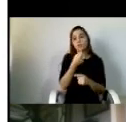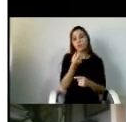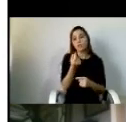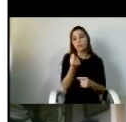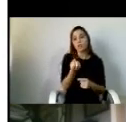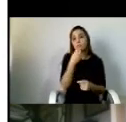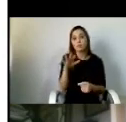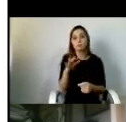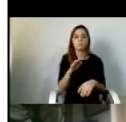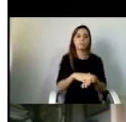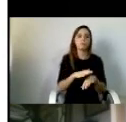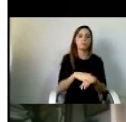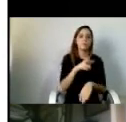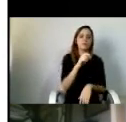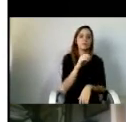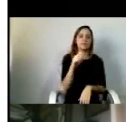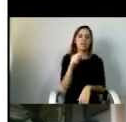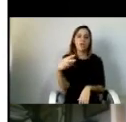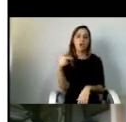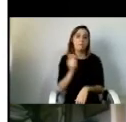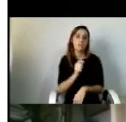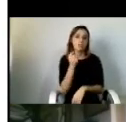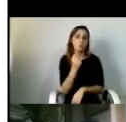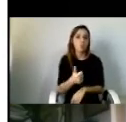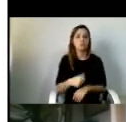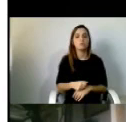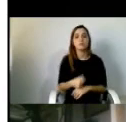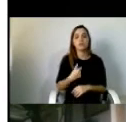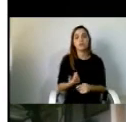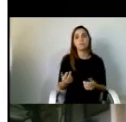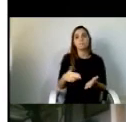mês é pouco, ainda estou à espera de ficar com o dinheiro para mim.